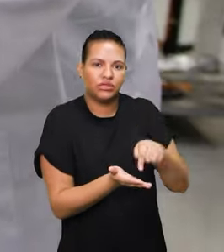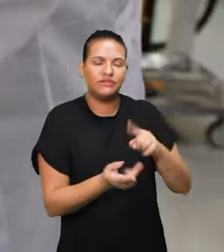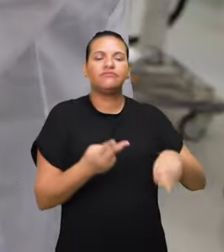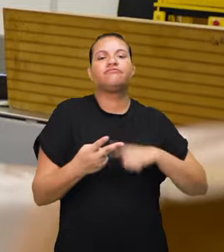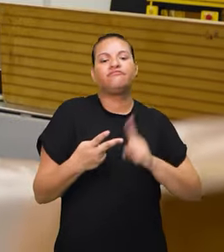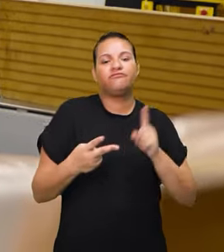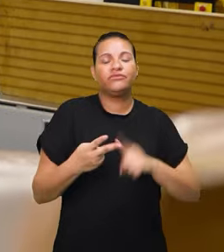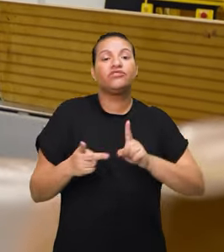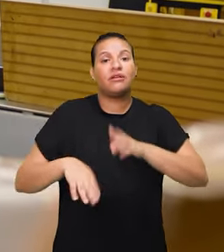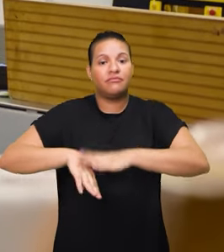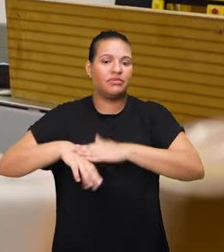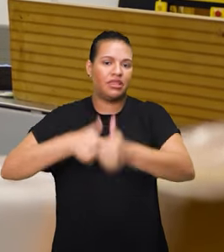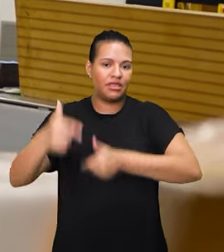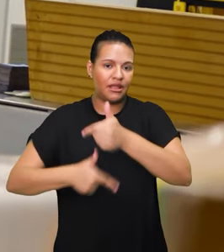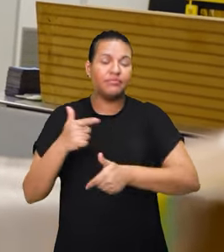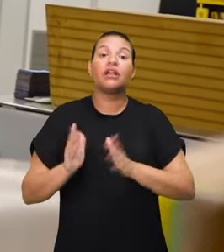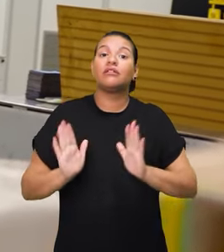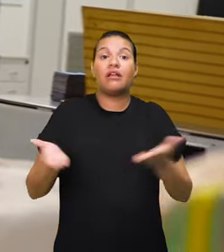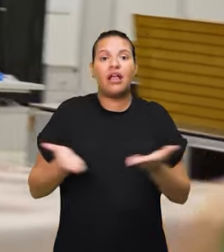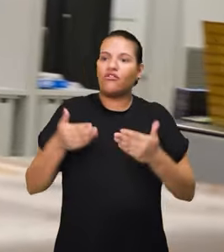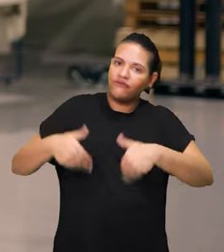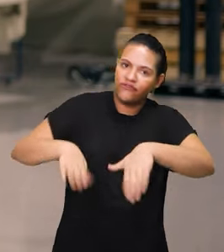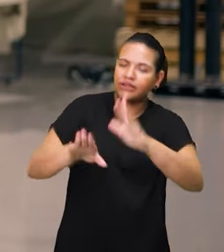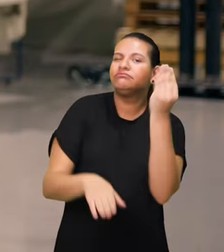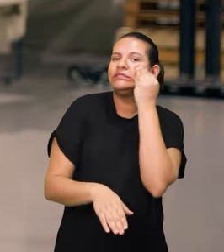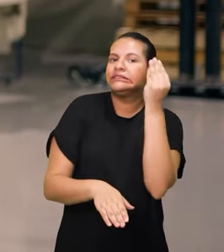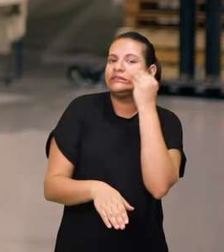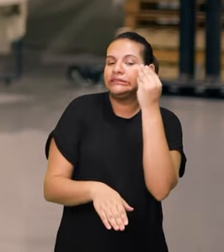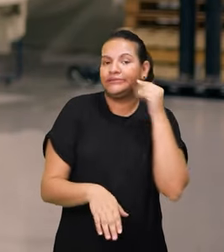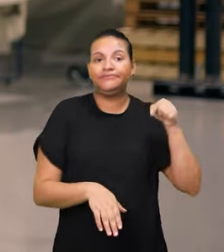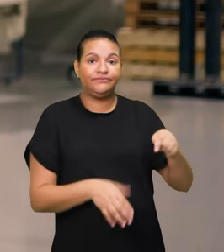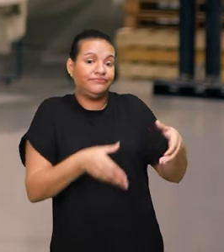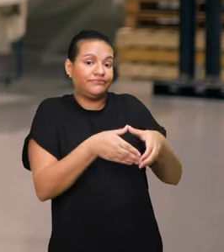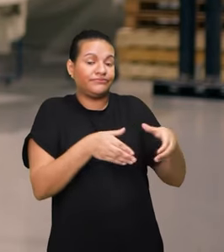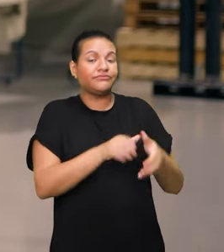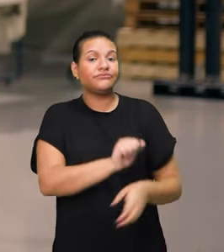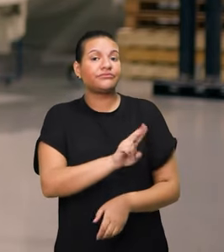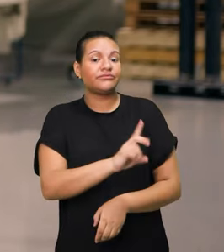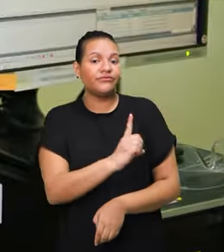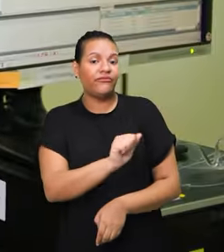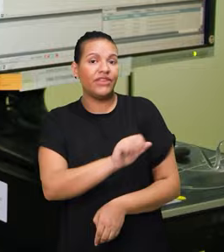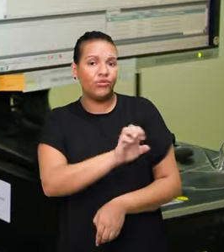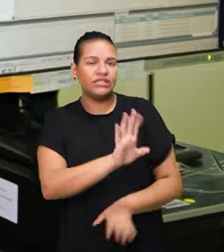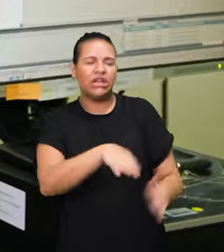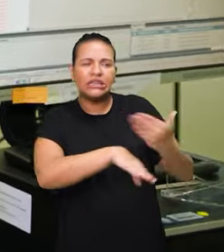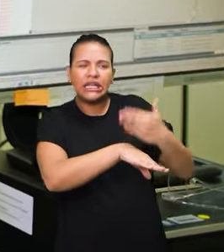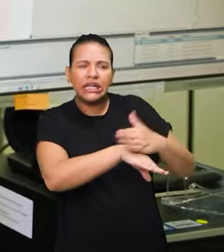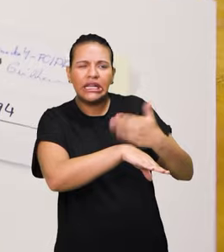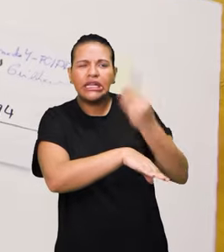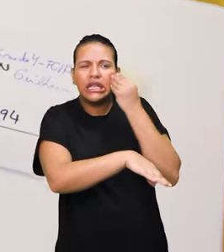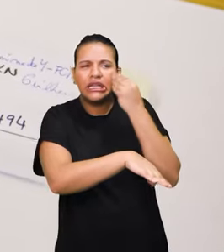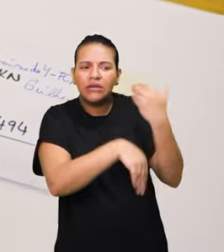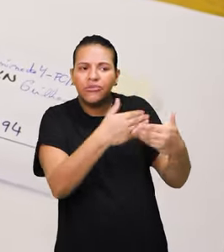manufatura desses componentes aqui esses componentes vão pra pista serem testados o feedback que a equipe da audace nos traz a gente faz as